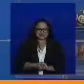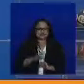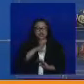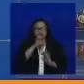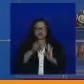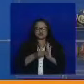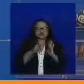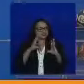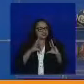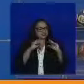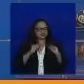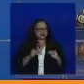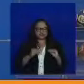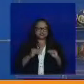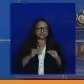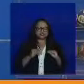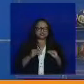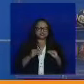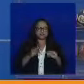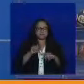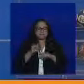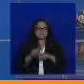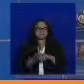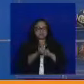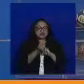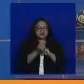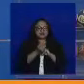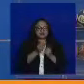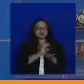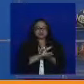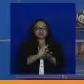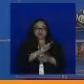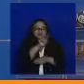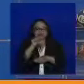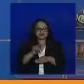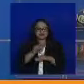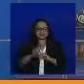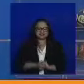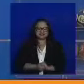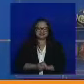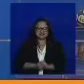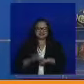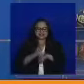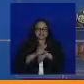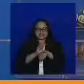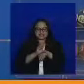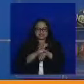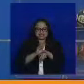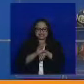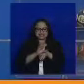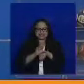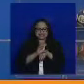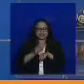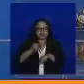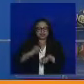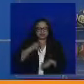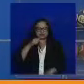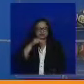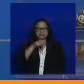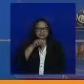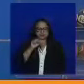Todas as noites, milhões em prêmios para você nas Loterias Caixa. Bola cinza, número 78.